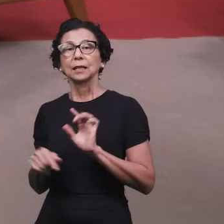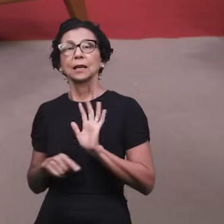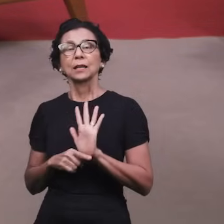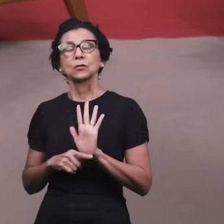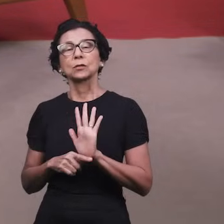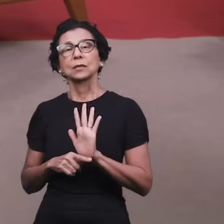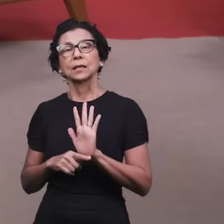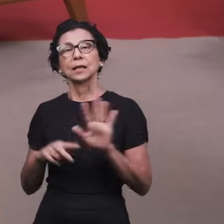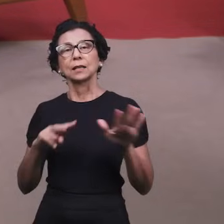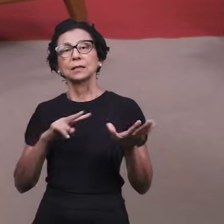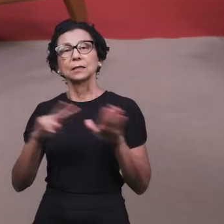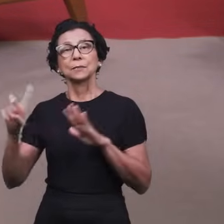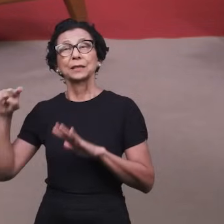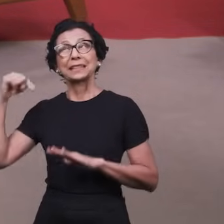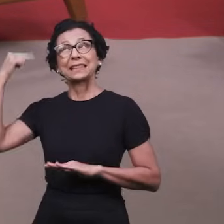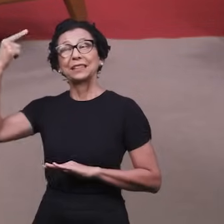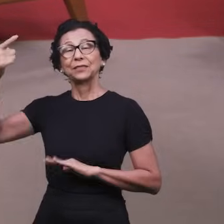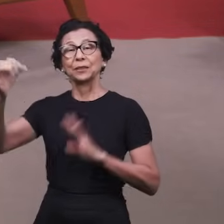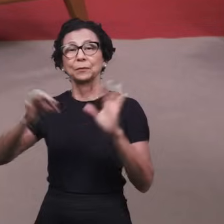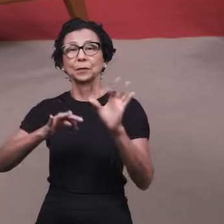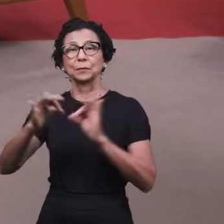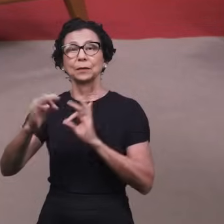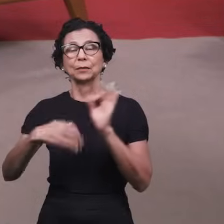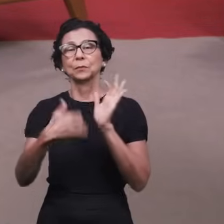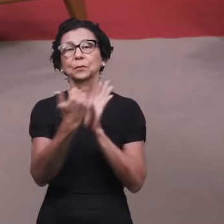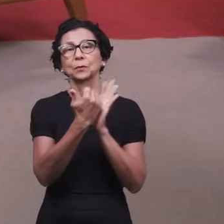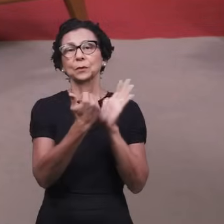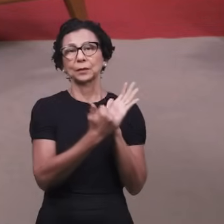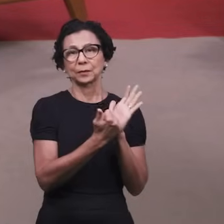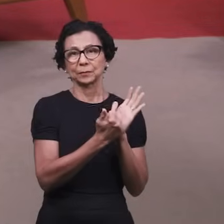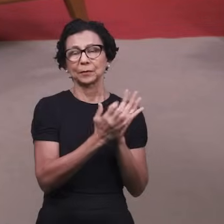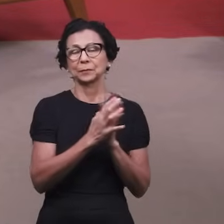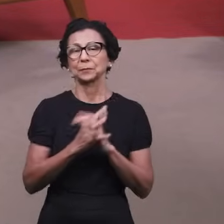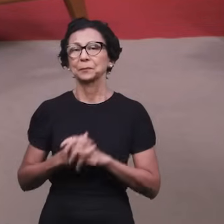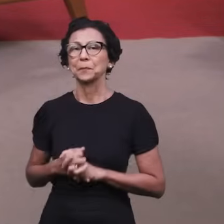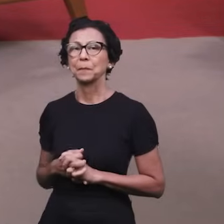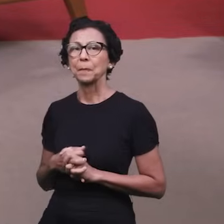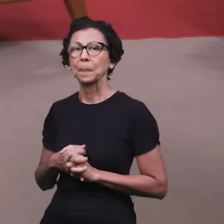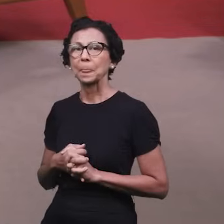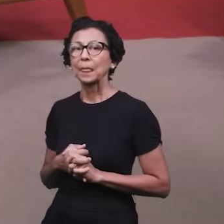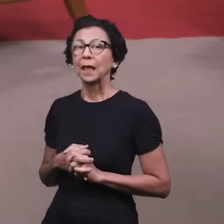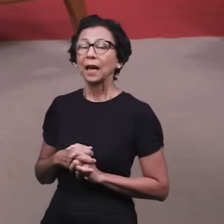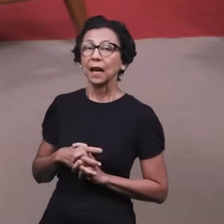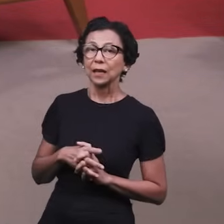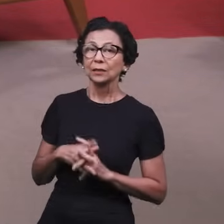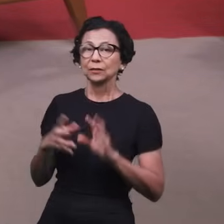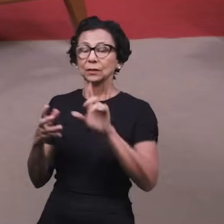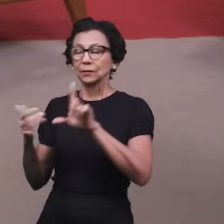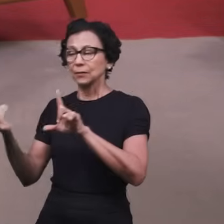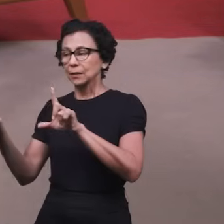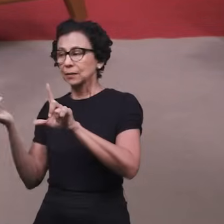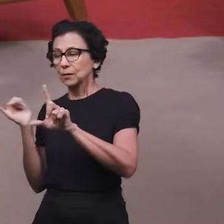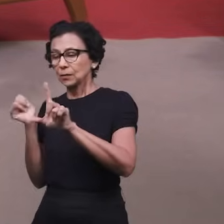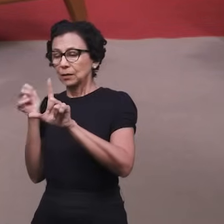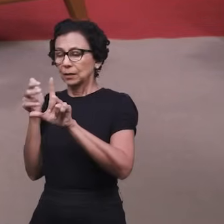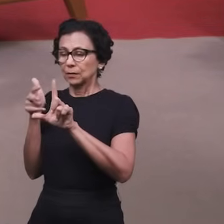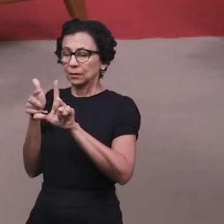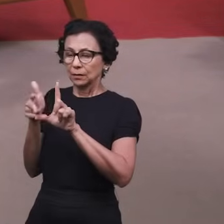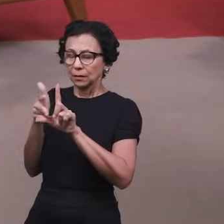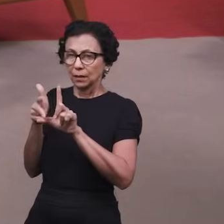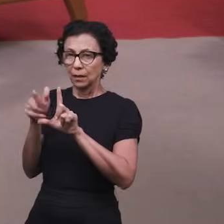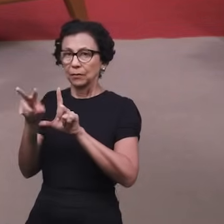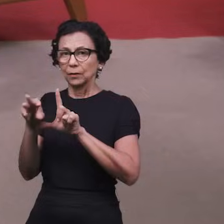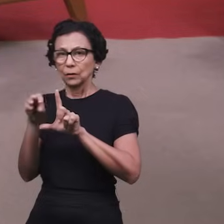da semana que vem. Nós temos recebido, tanto do primeiro QR Code, falando sobre o programa, como desse outro, desse último agora, muitas mensagens que